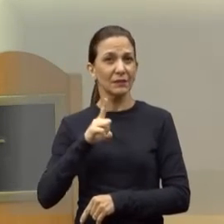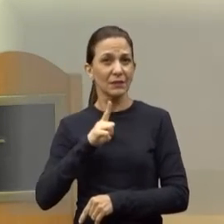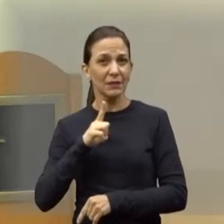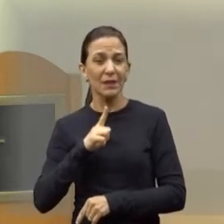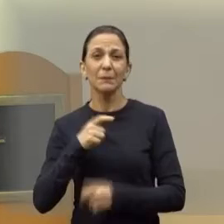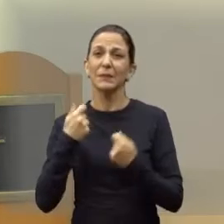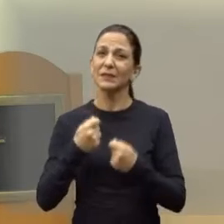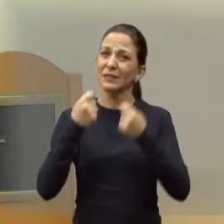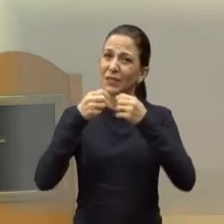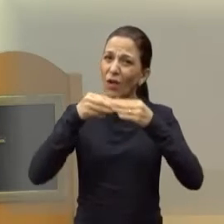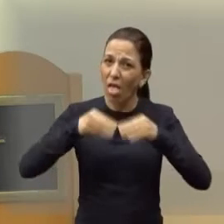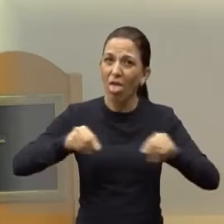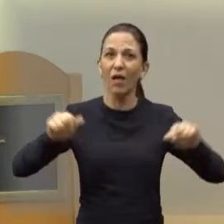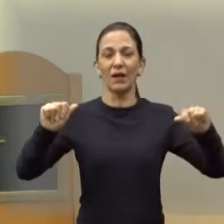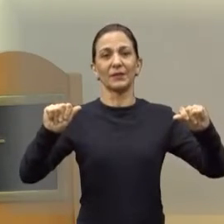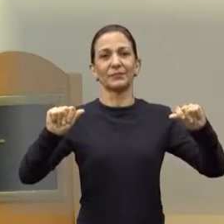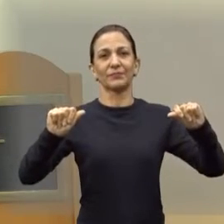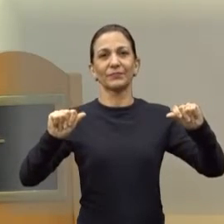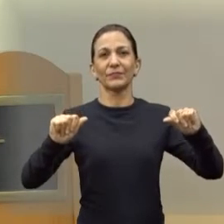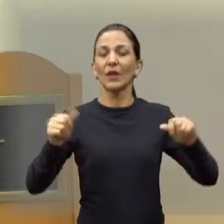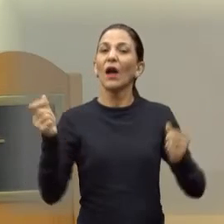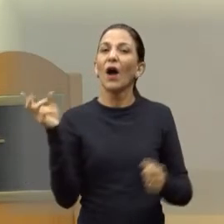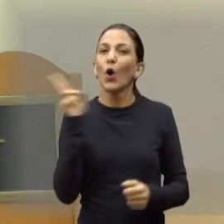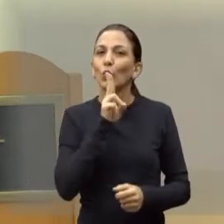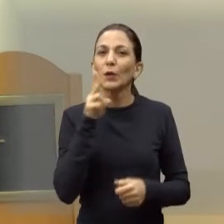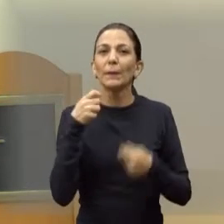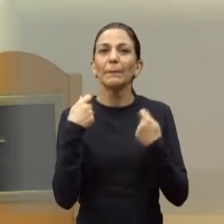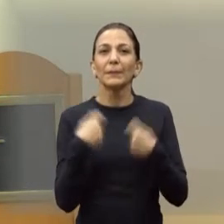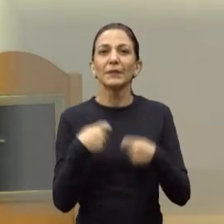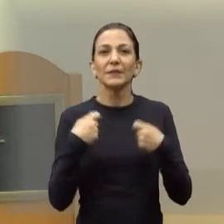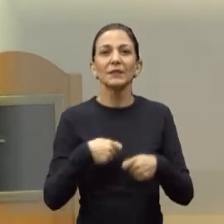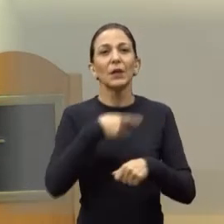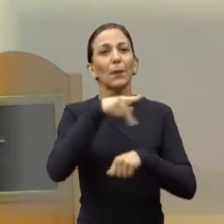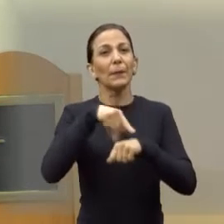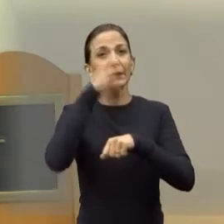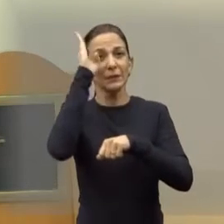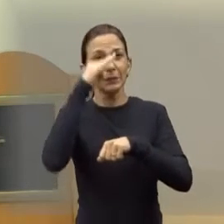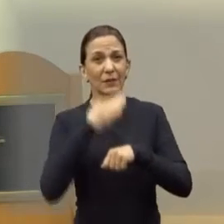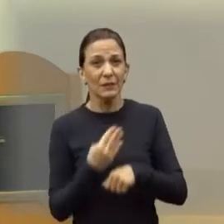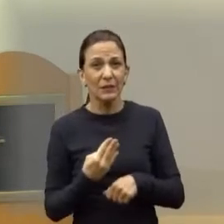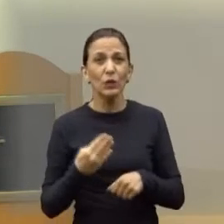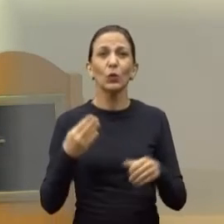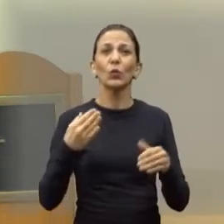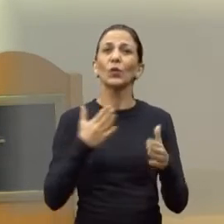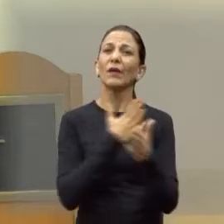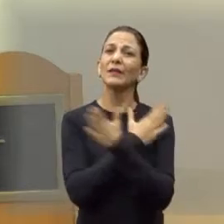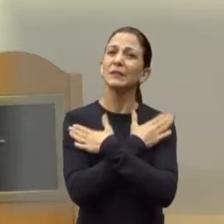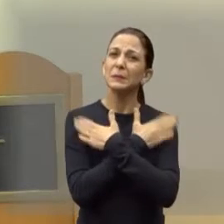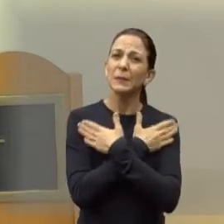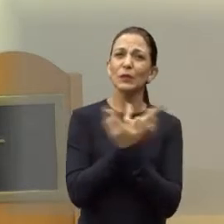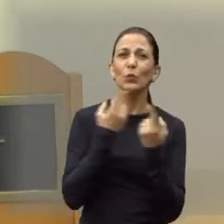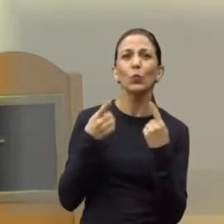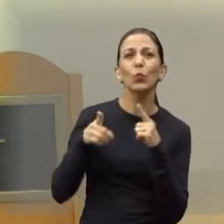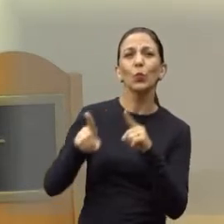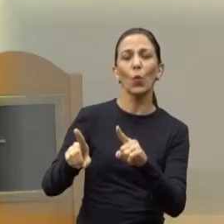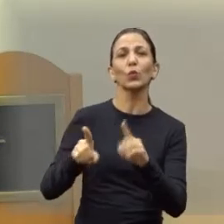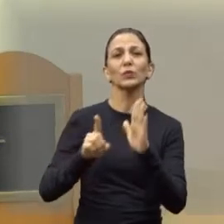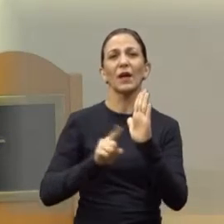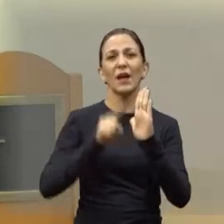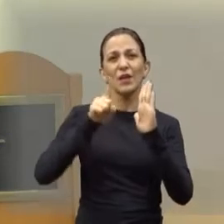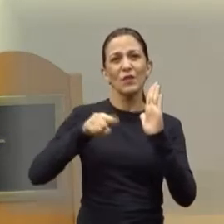combatida é urgente que tenhamos um processo de nação que combate o desemprego a infração